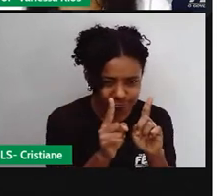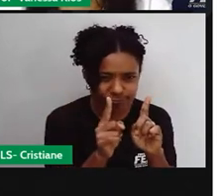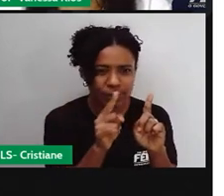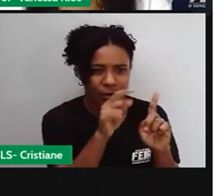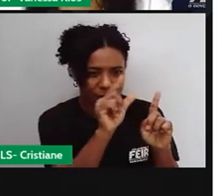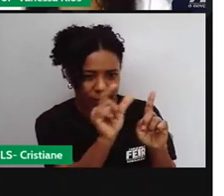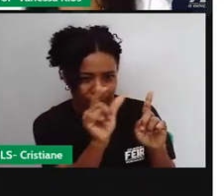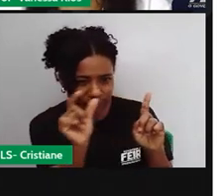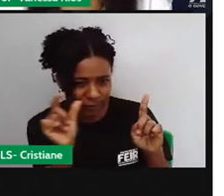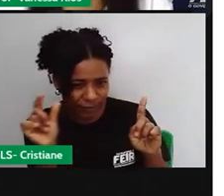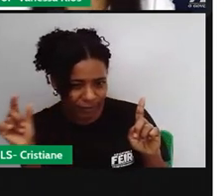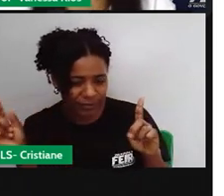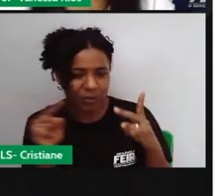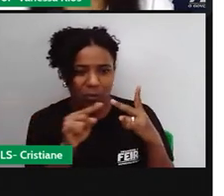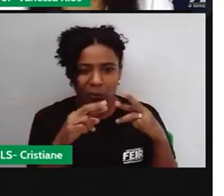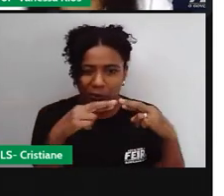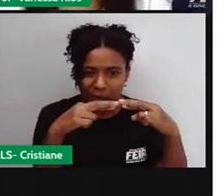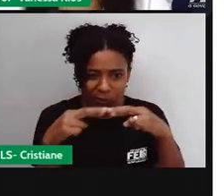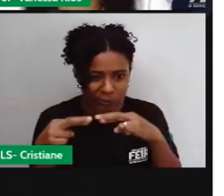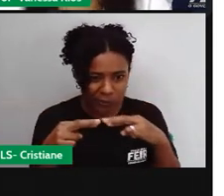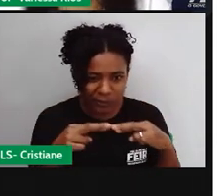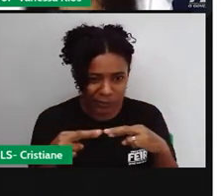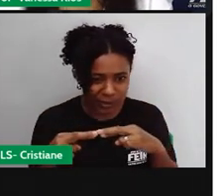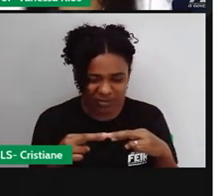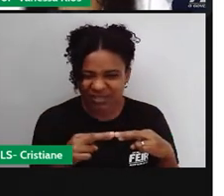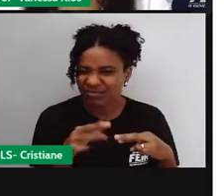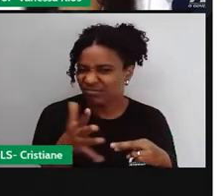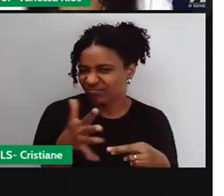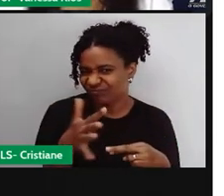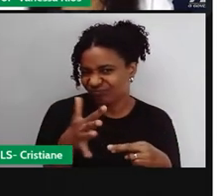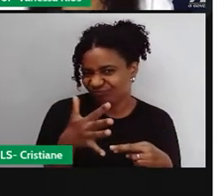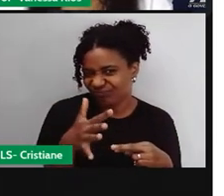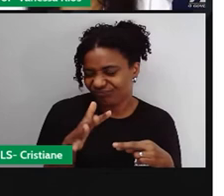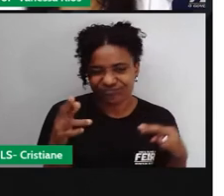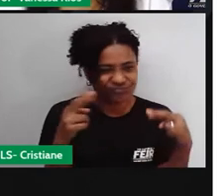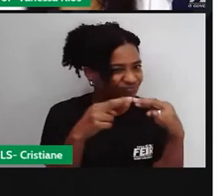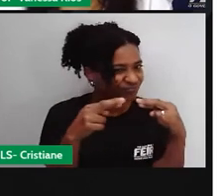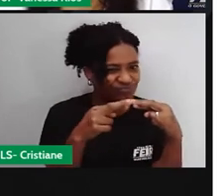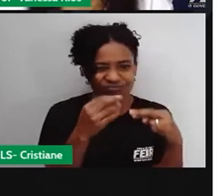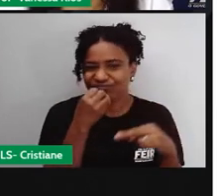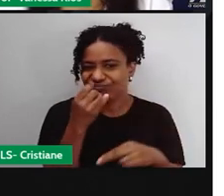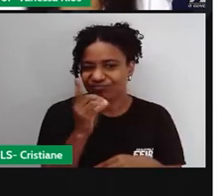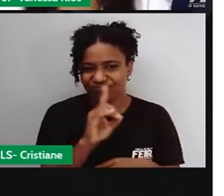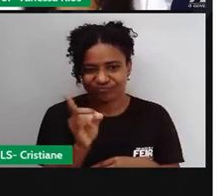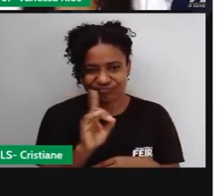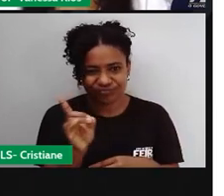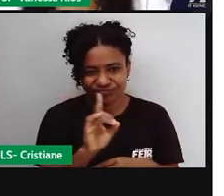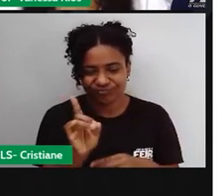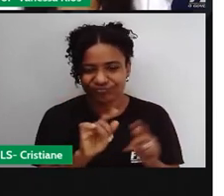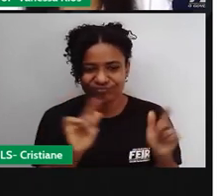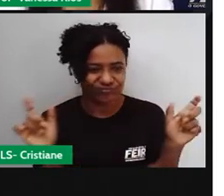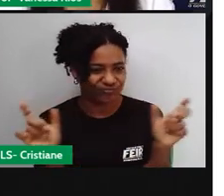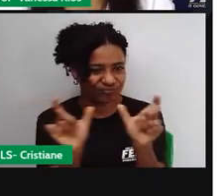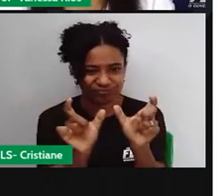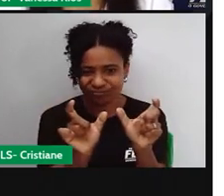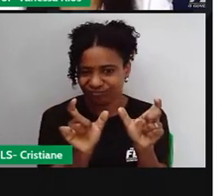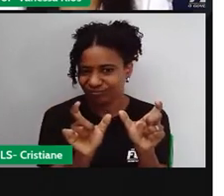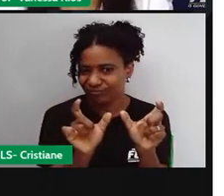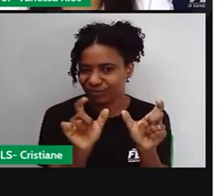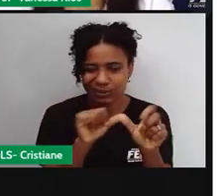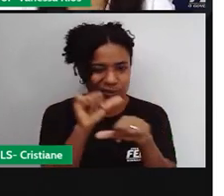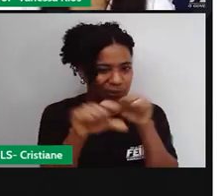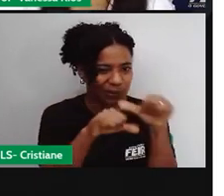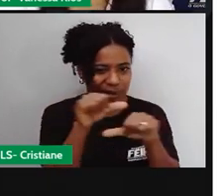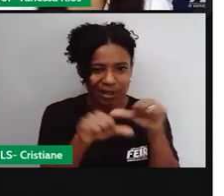que não ficou boa ou também está pobre, né? Às vezes a combinação aí entre as palavras pode ser melhorada. Você